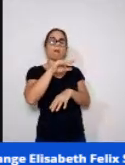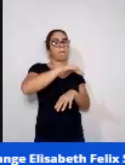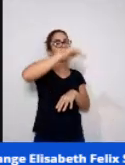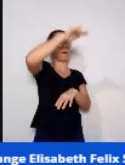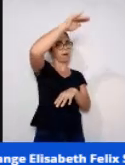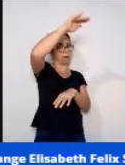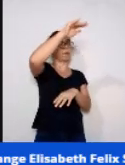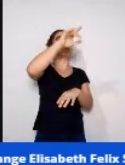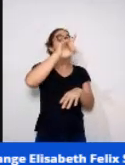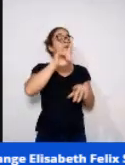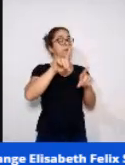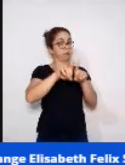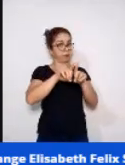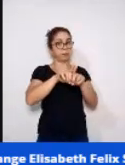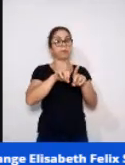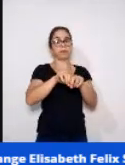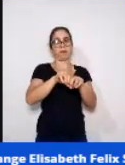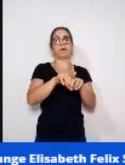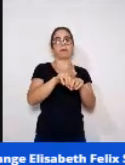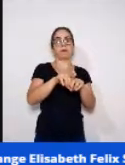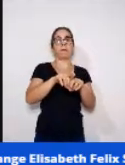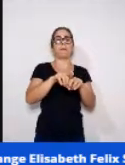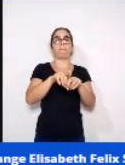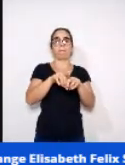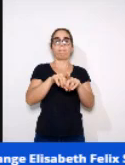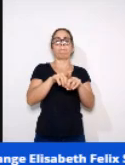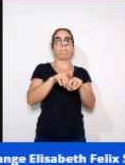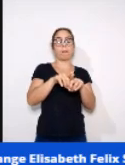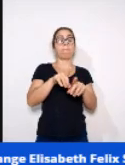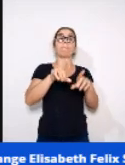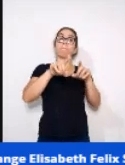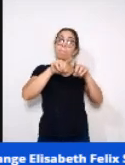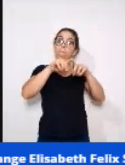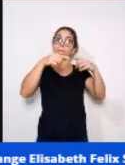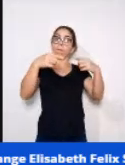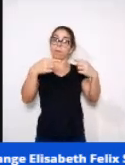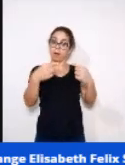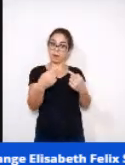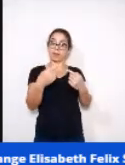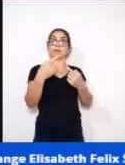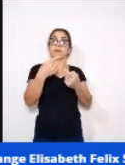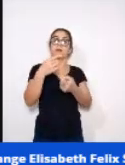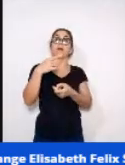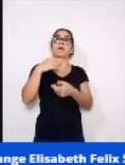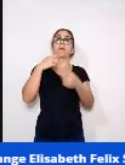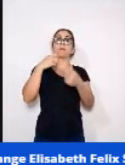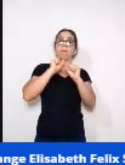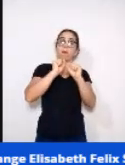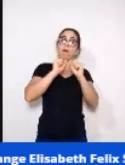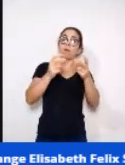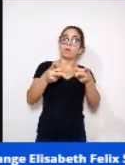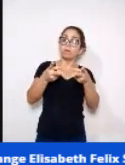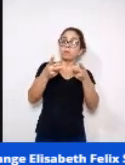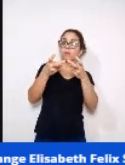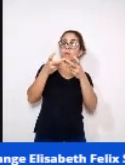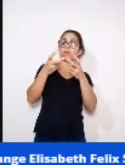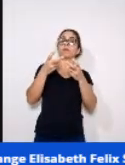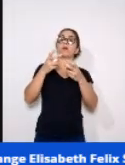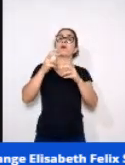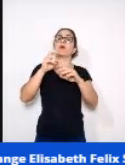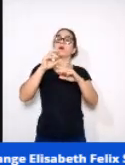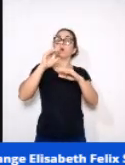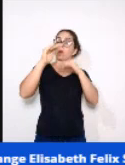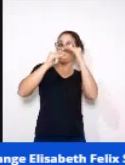assim, em consideração. Mas mesmo dentro dessas considerações, a gente pode observar se há um crescimento, se há uma